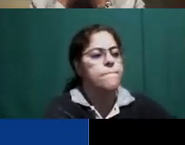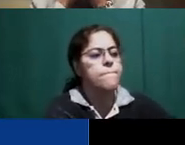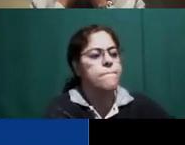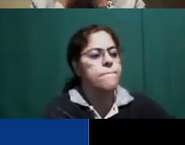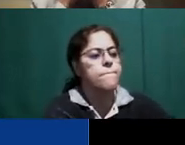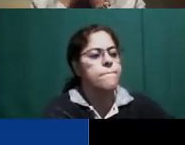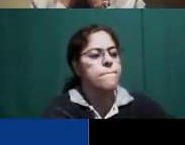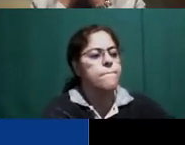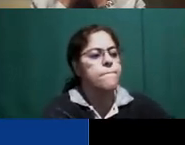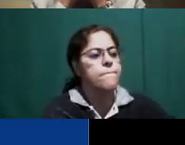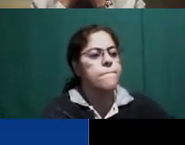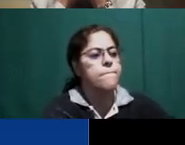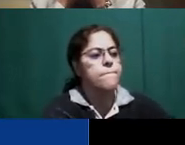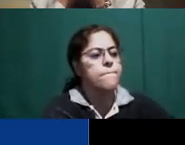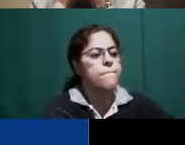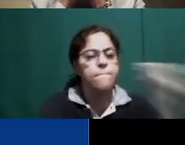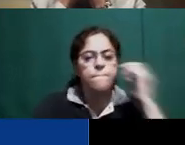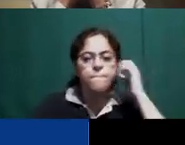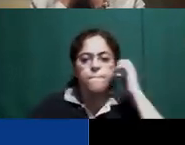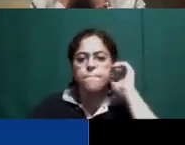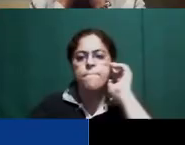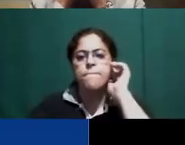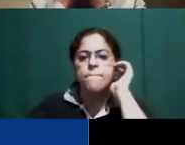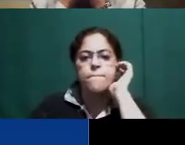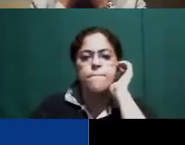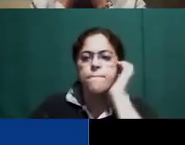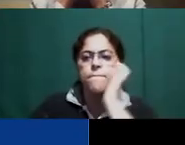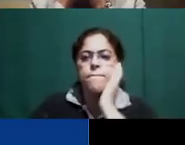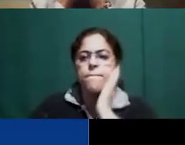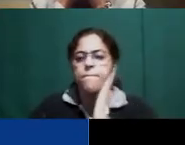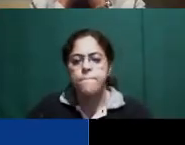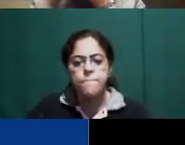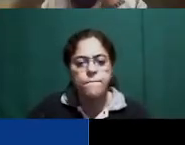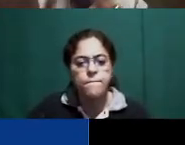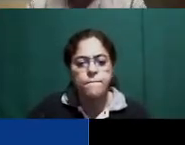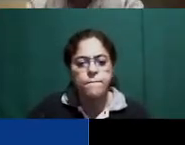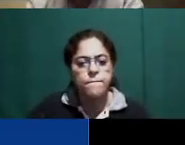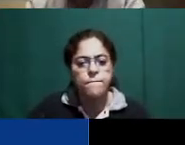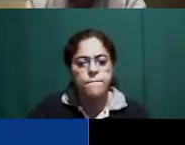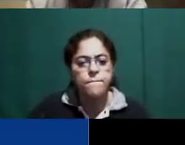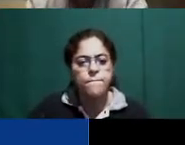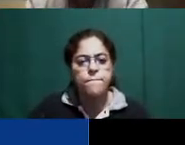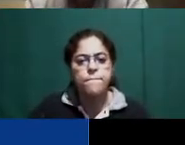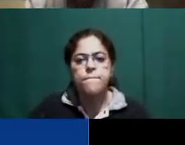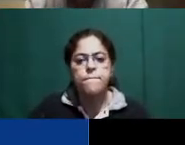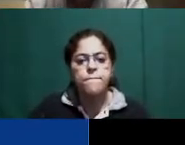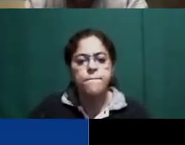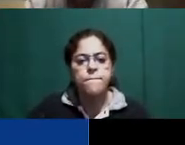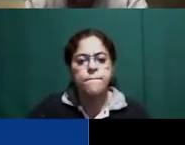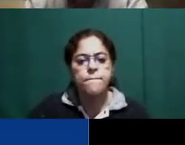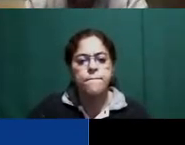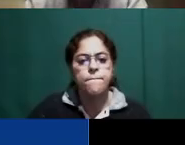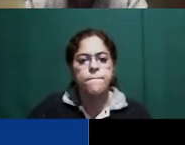doloridos, que geram bastante incômodo na pessoa. Então, são esses músculos suboccipitais. E tem